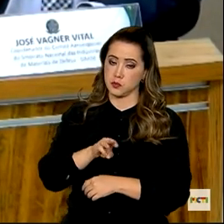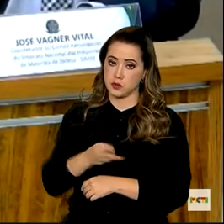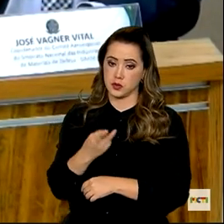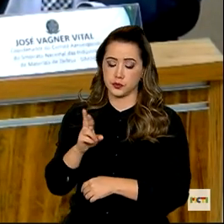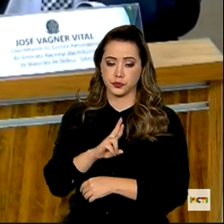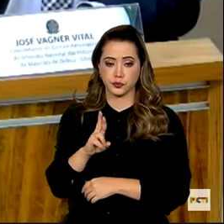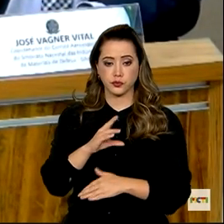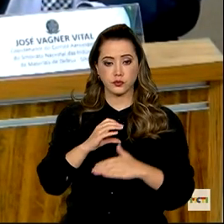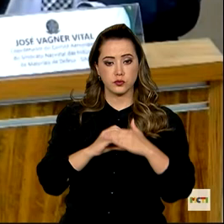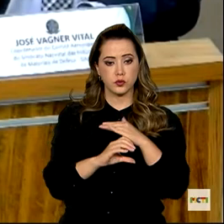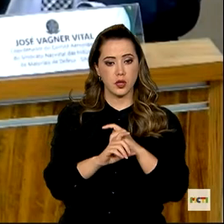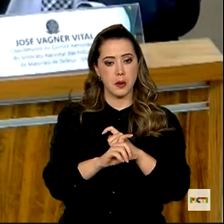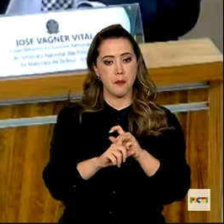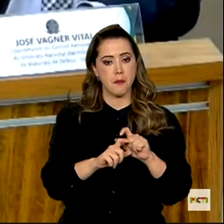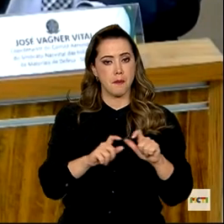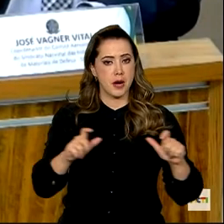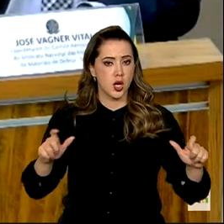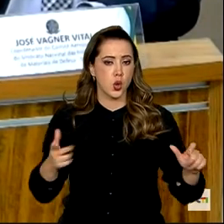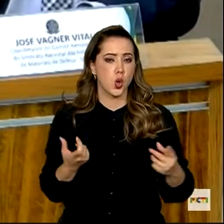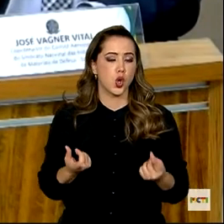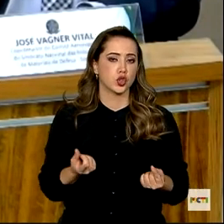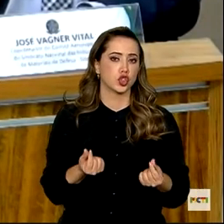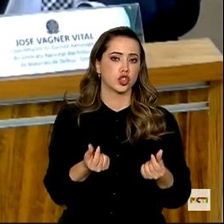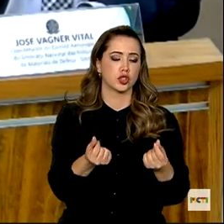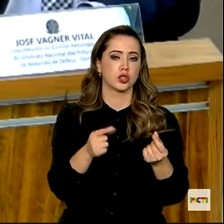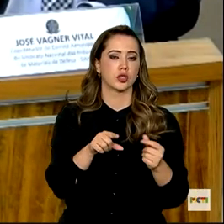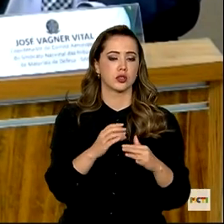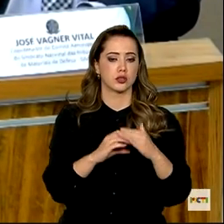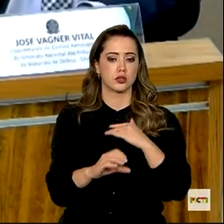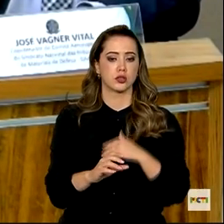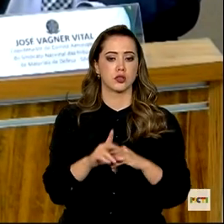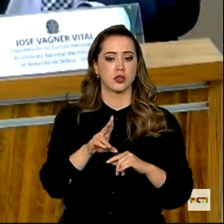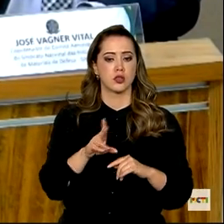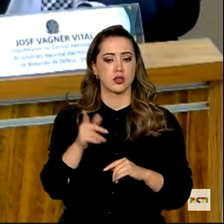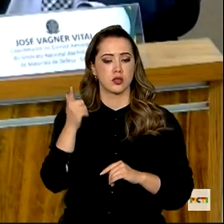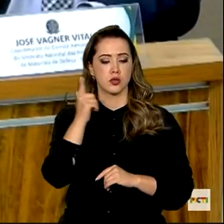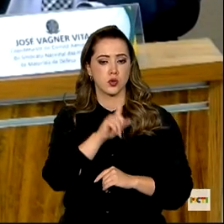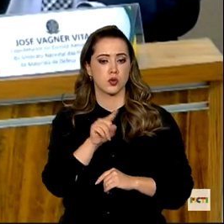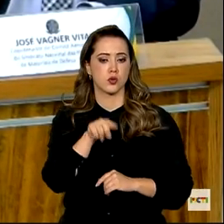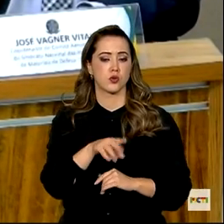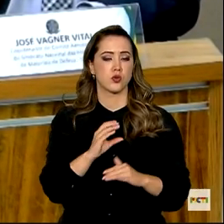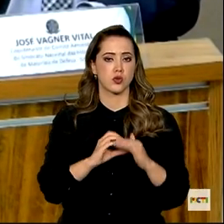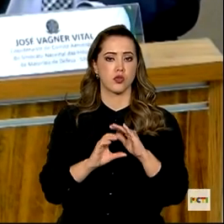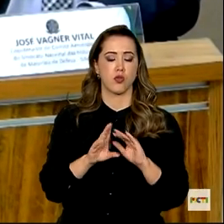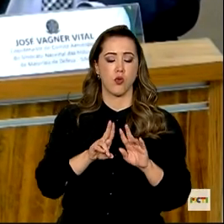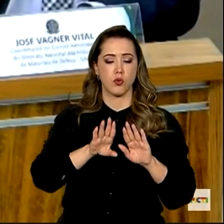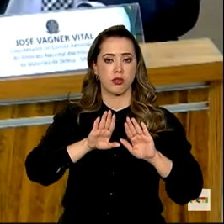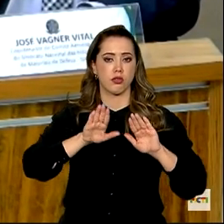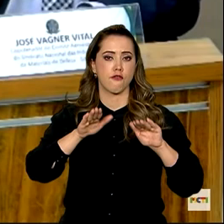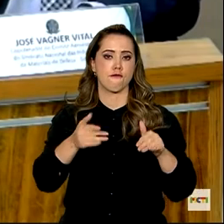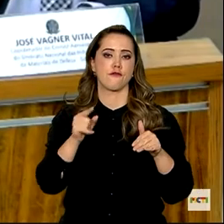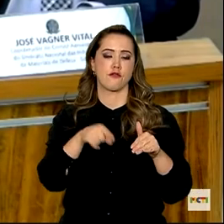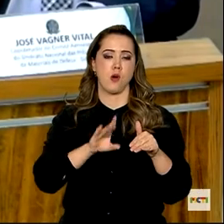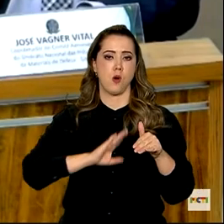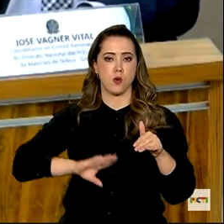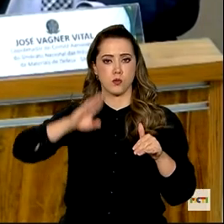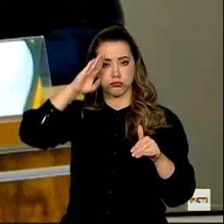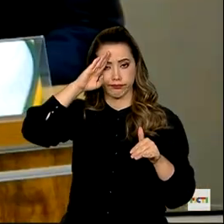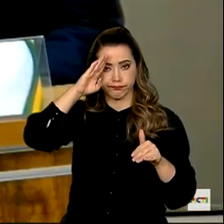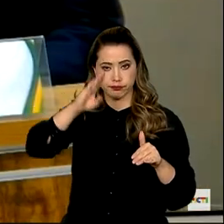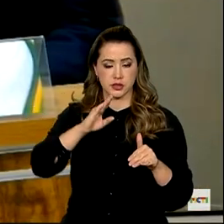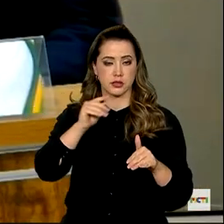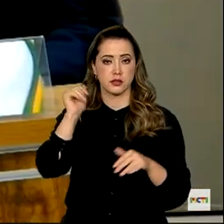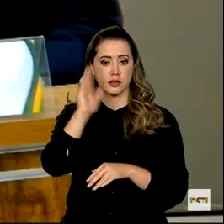né? É a maior liberação e anúncio de liberação de recursos e subvenção para a indústria de defesa do